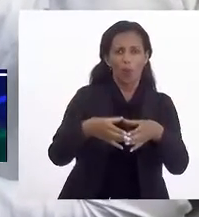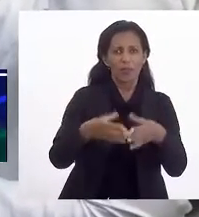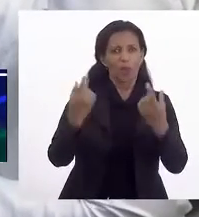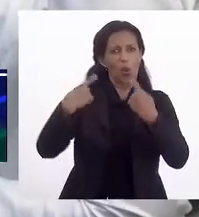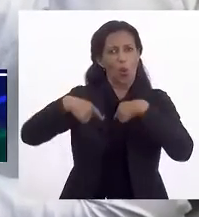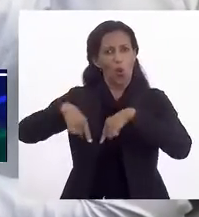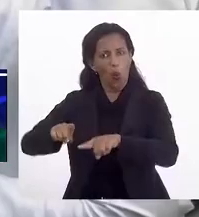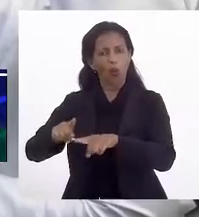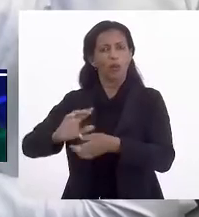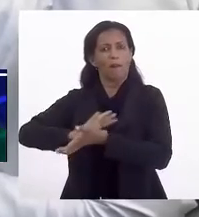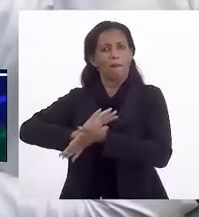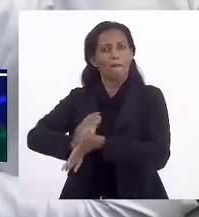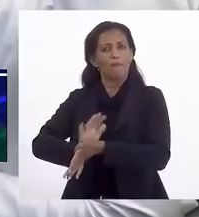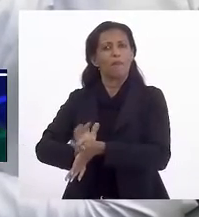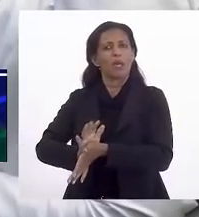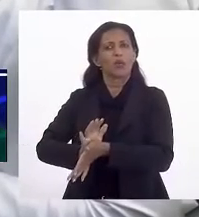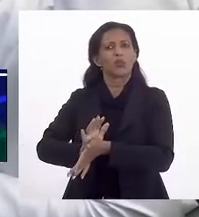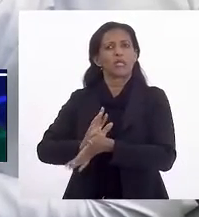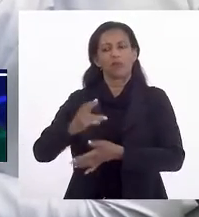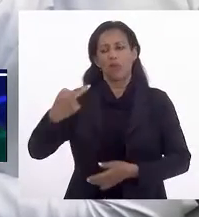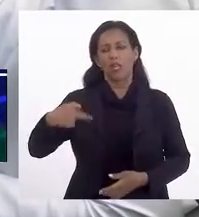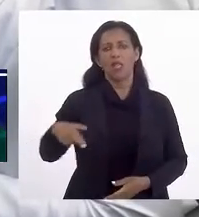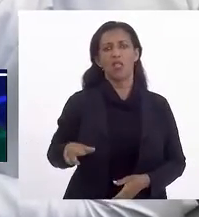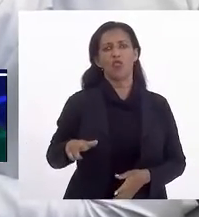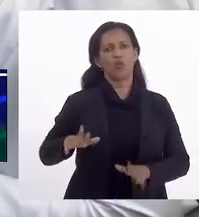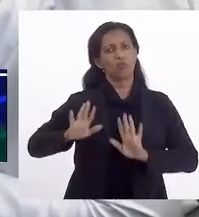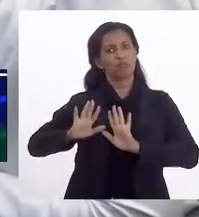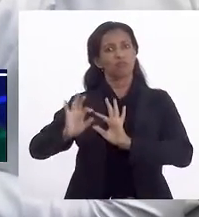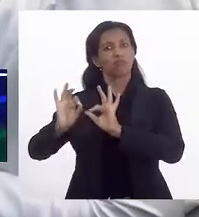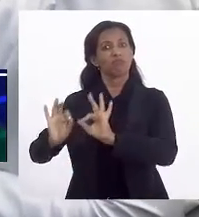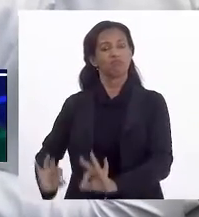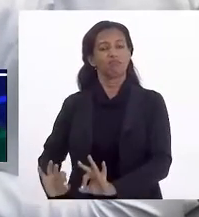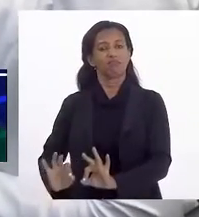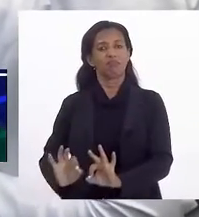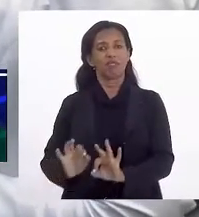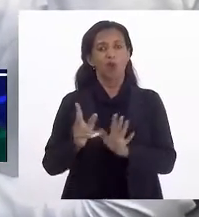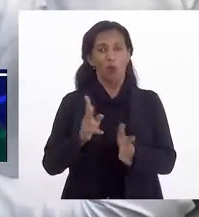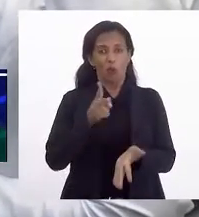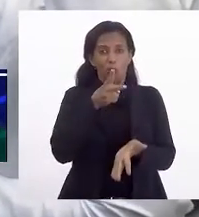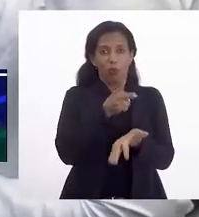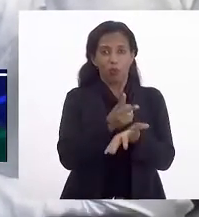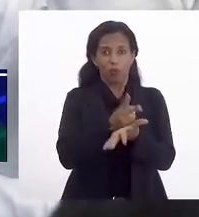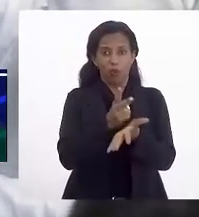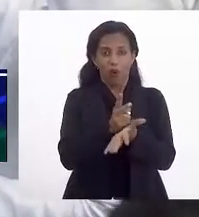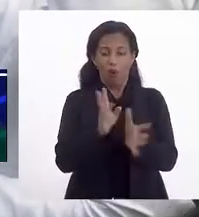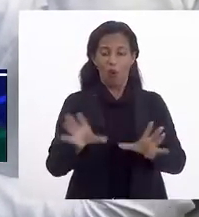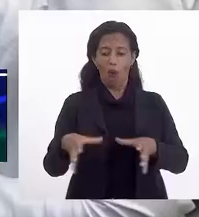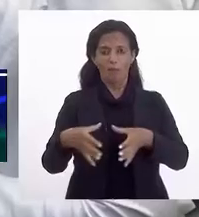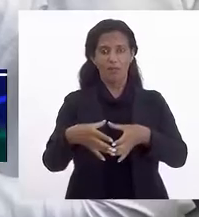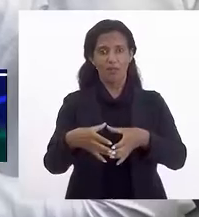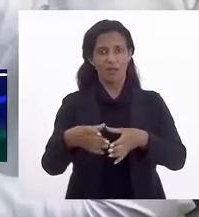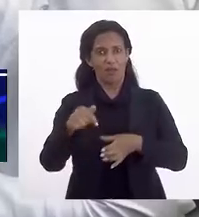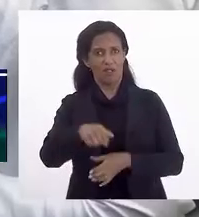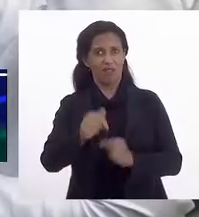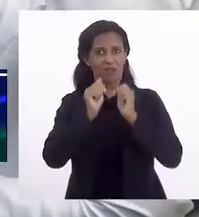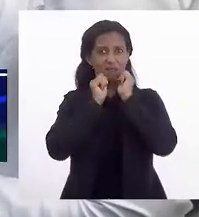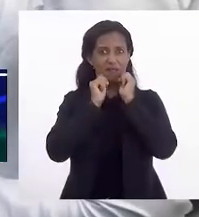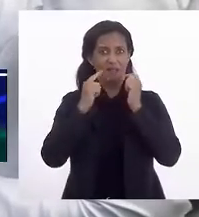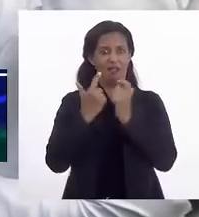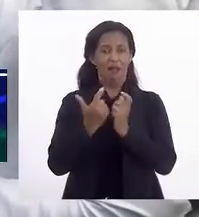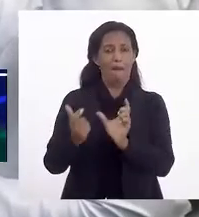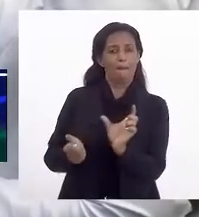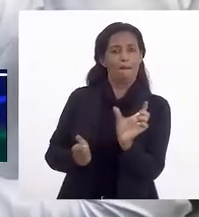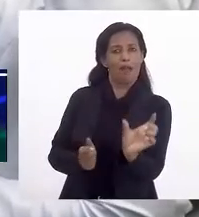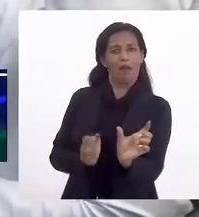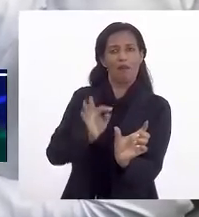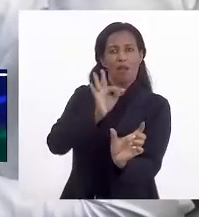Combate ao Preconceito Religioso. Seria, o correto seria isso. Como a comissão permanente aqui da casa tem a palavra intolerância, aliás,